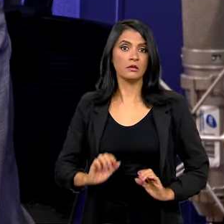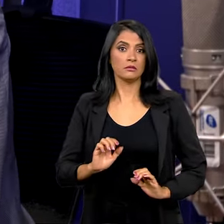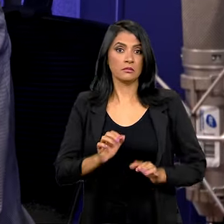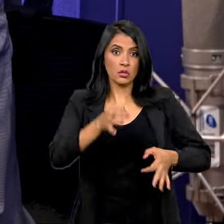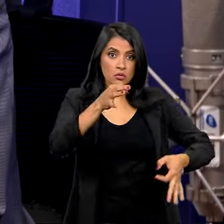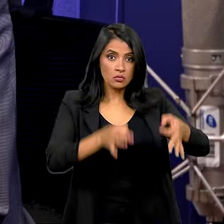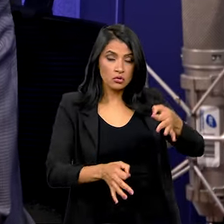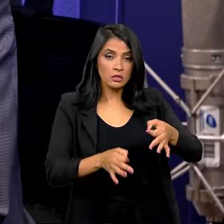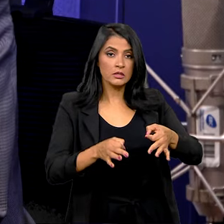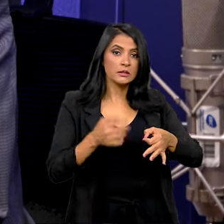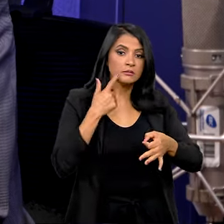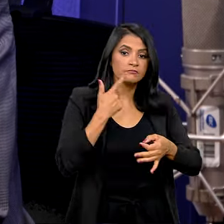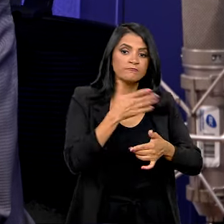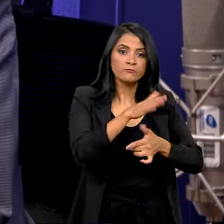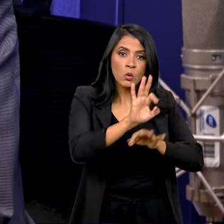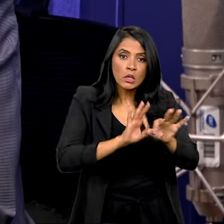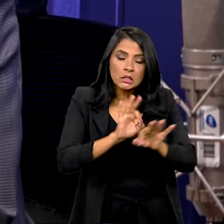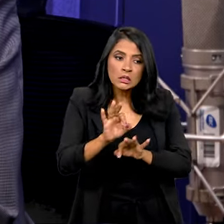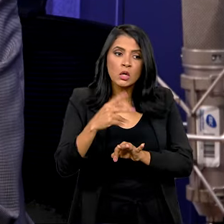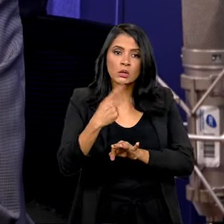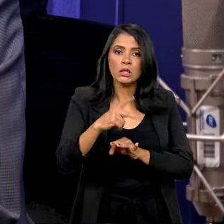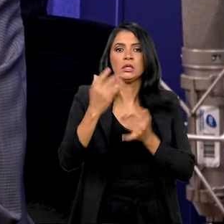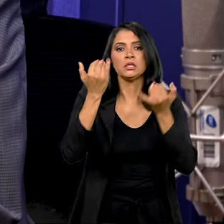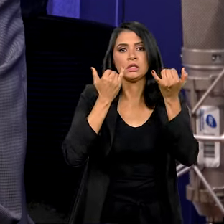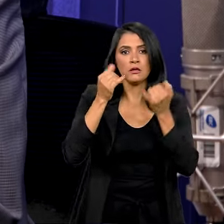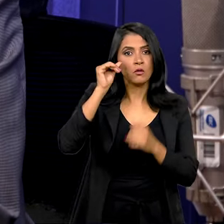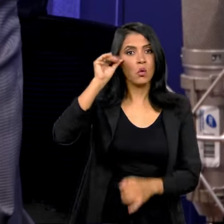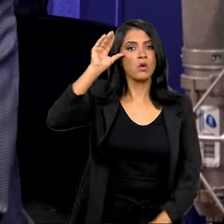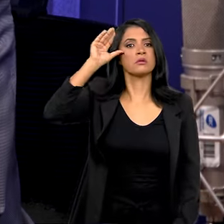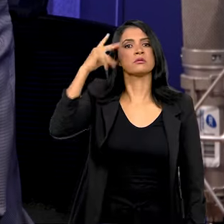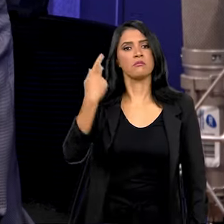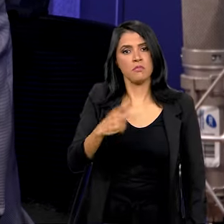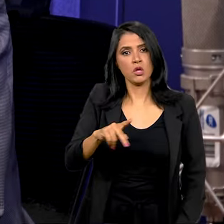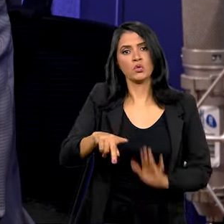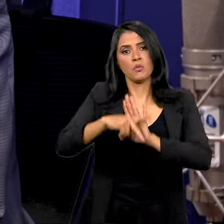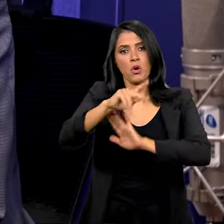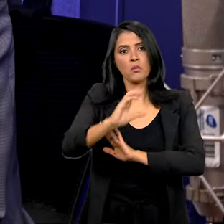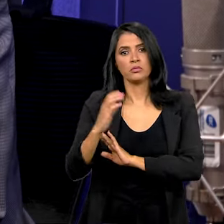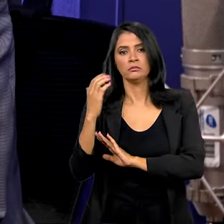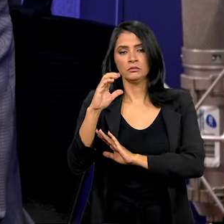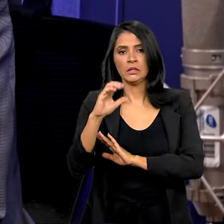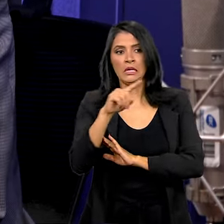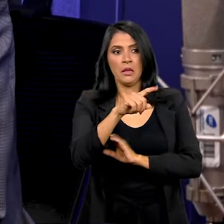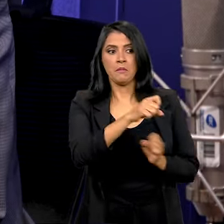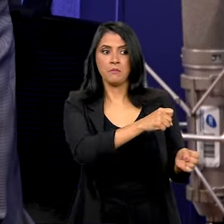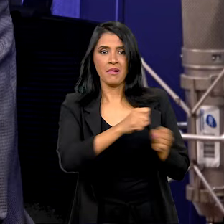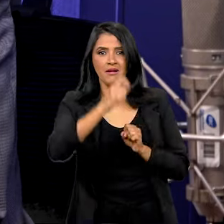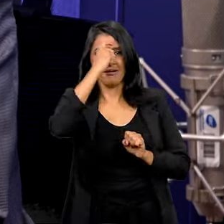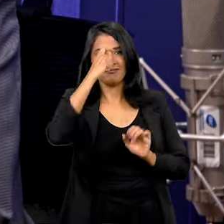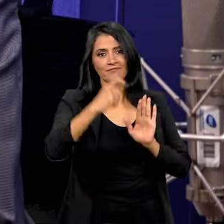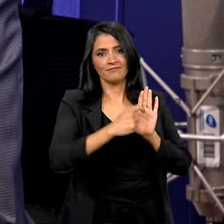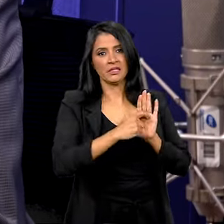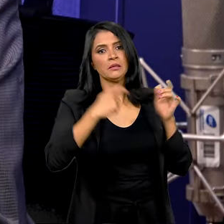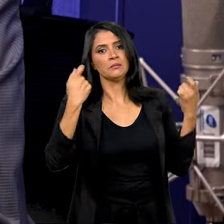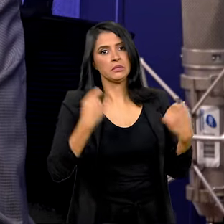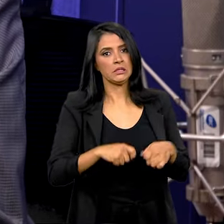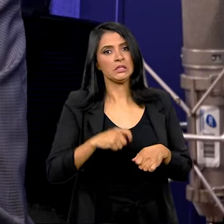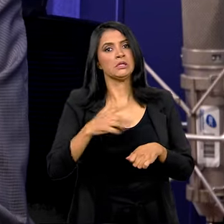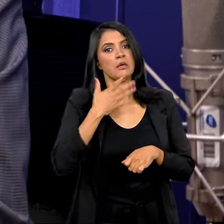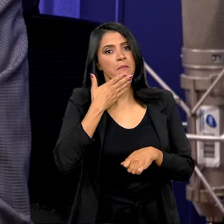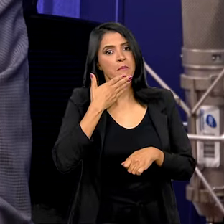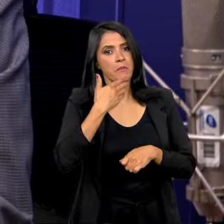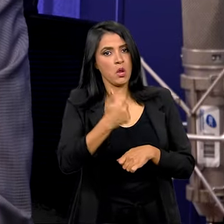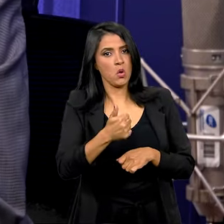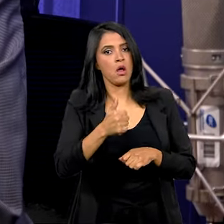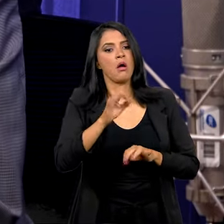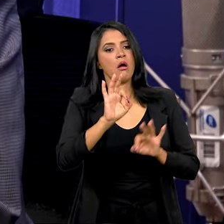a a justiça na distribuição desse conhecimento cientí diante do potencial da Inteligência Artificial precisa ser ainda mais